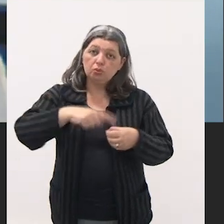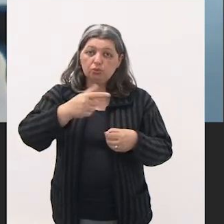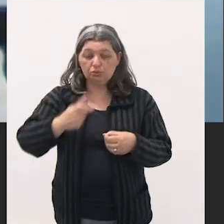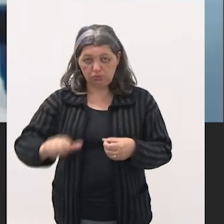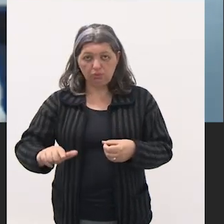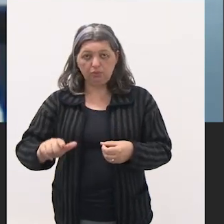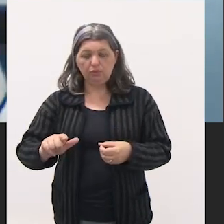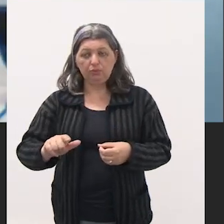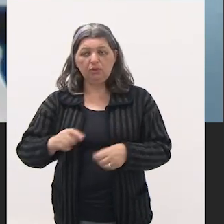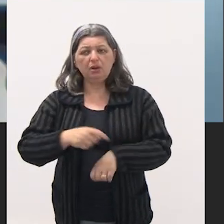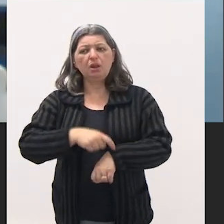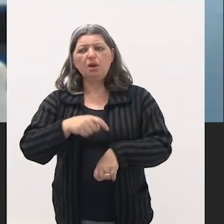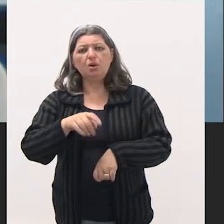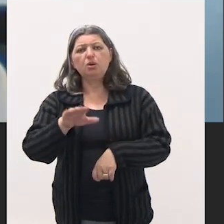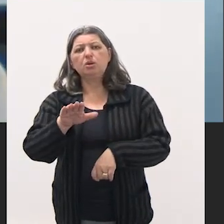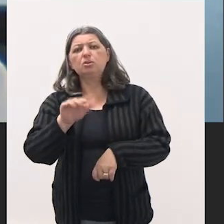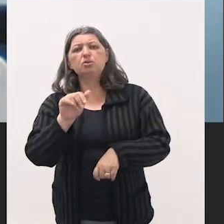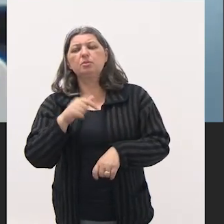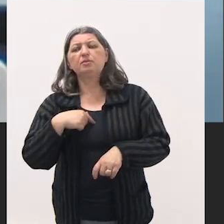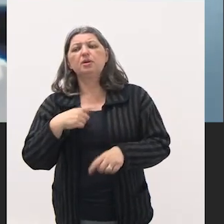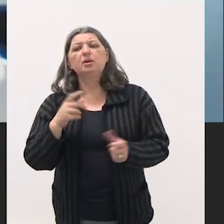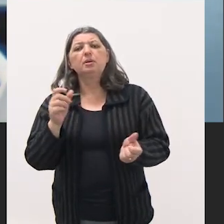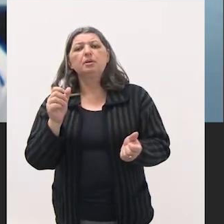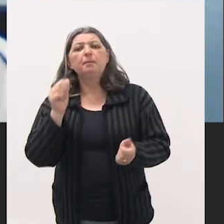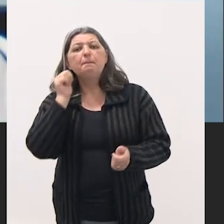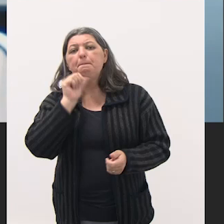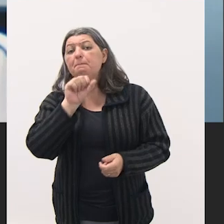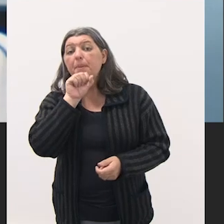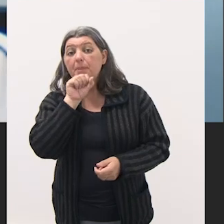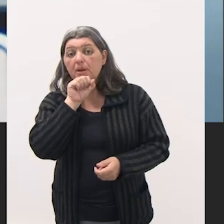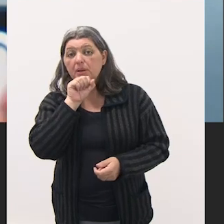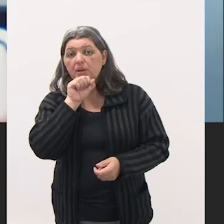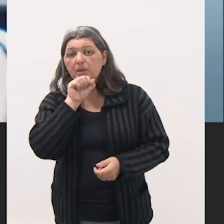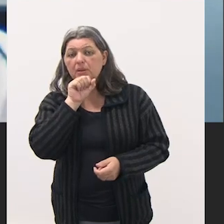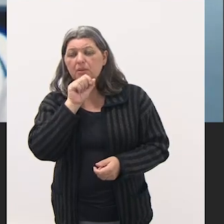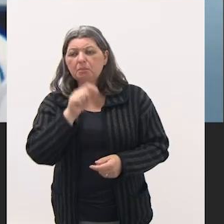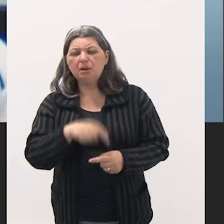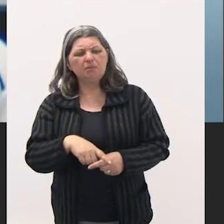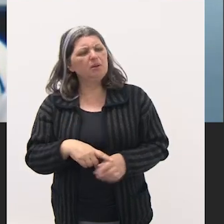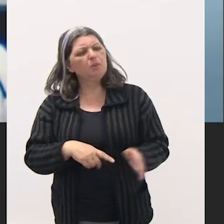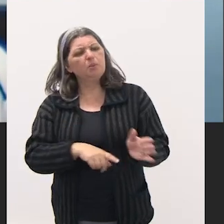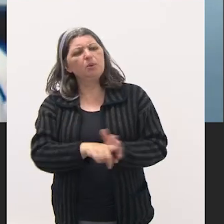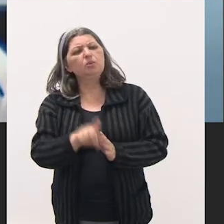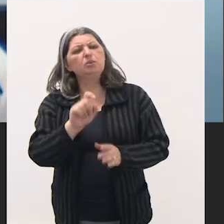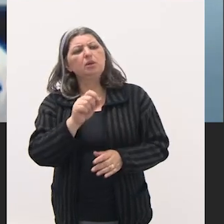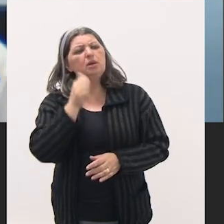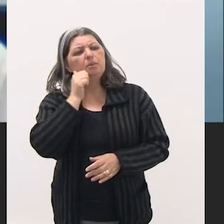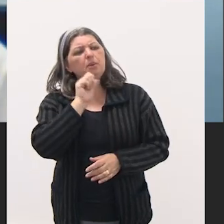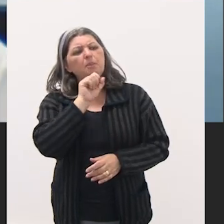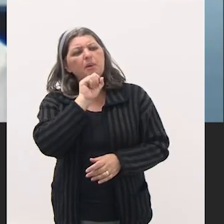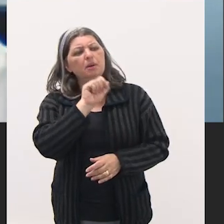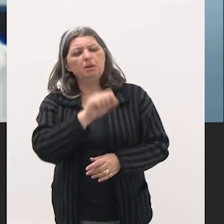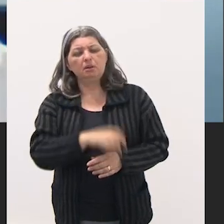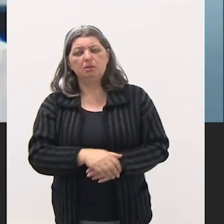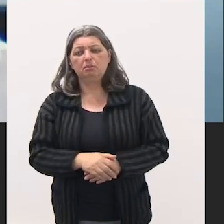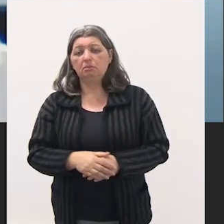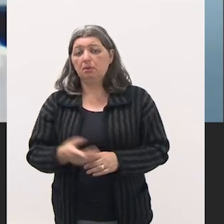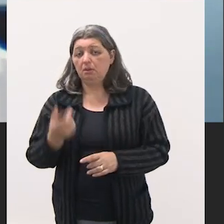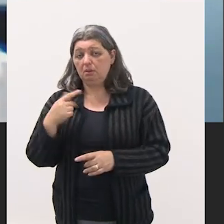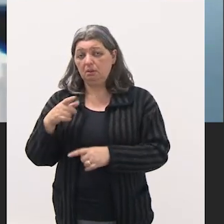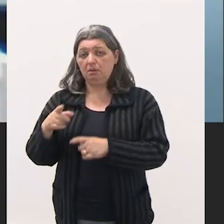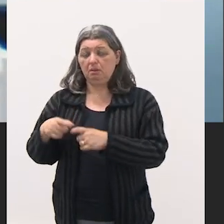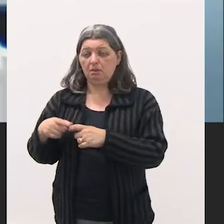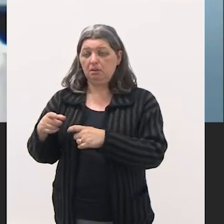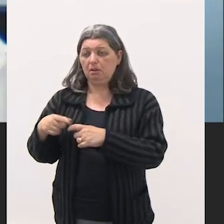na hora que eu chamei, veio a mãe, não veio ela. Aí eu perguntei para a mãe, doutora, a